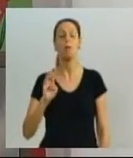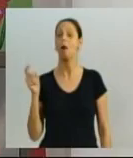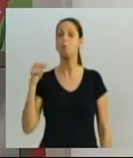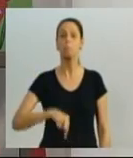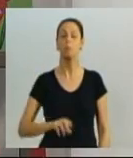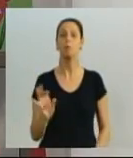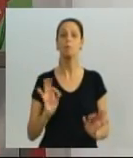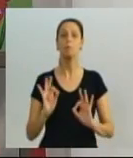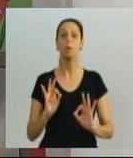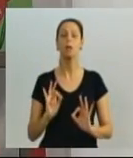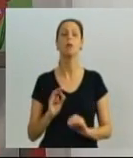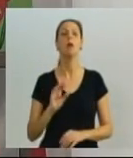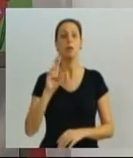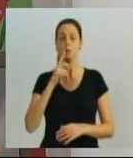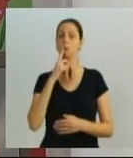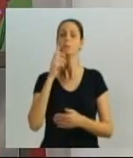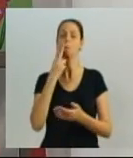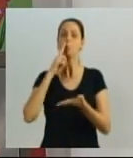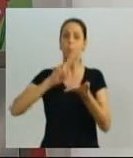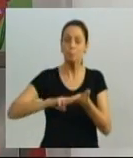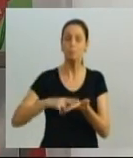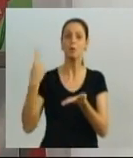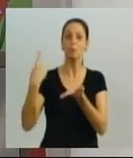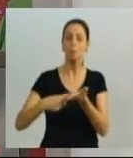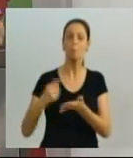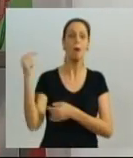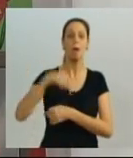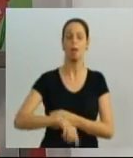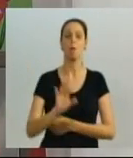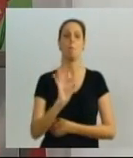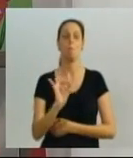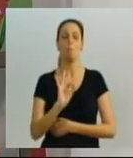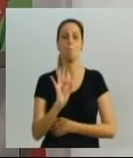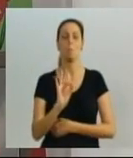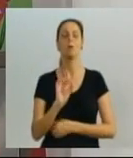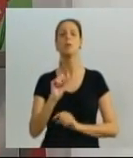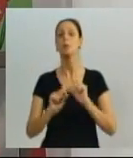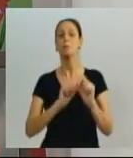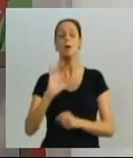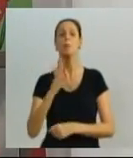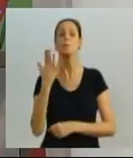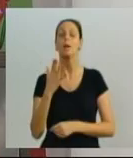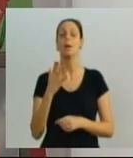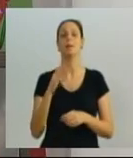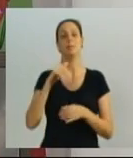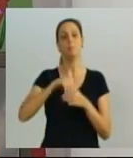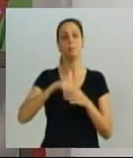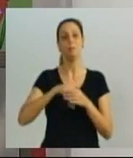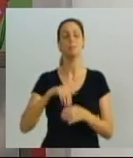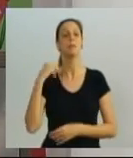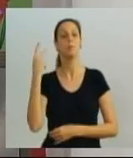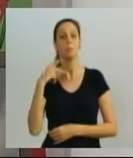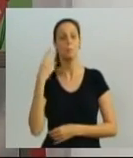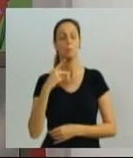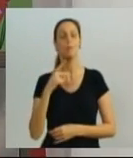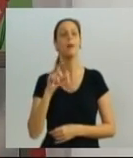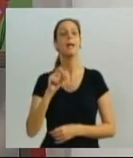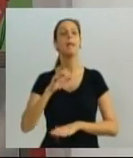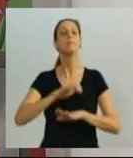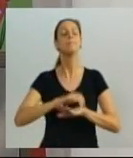sido convocado, mas não compareceu. Tá? O que acontece numa eleição política, o maior